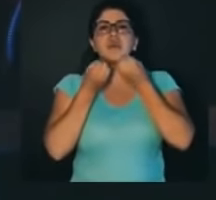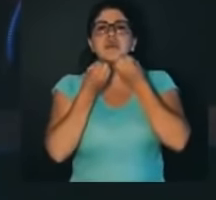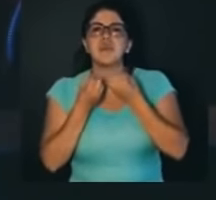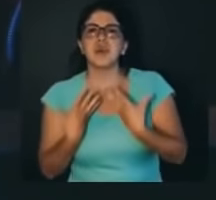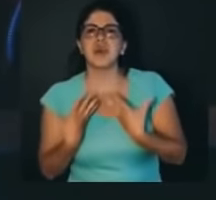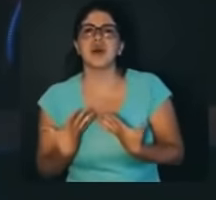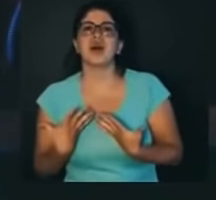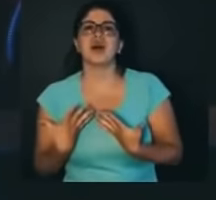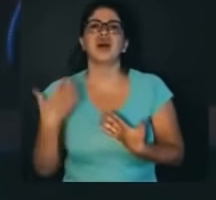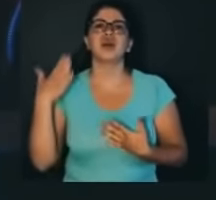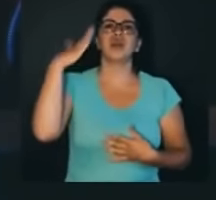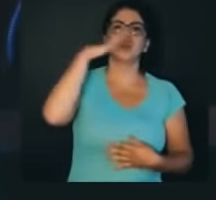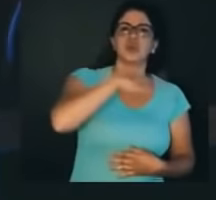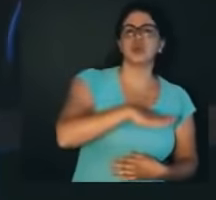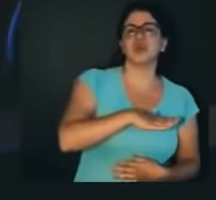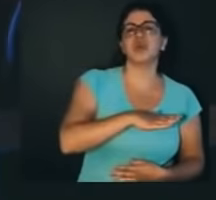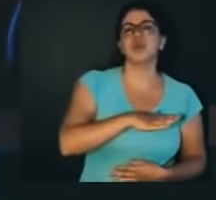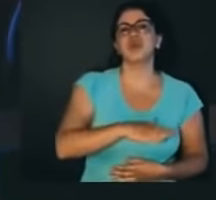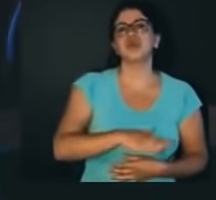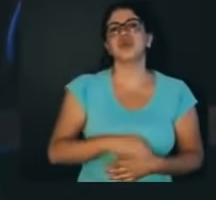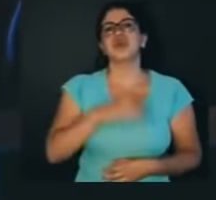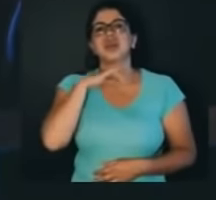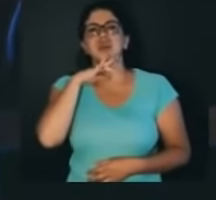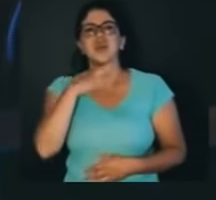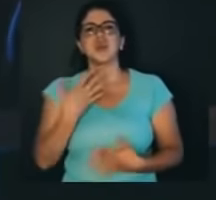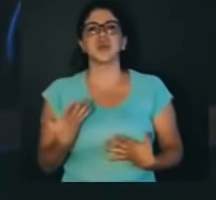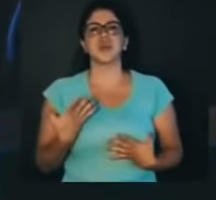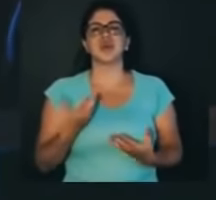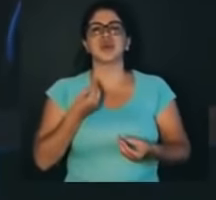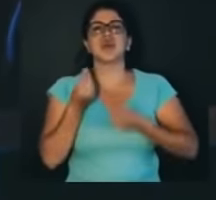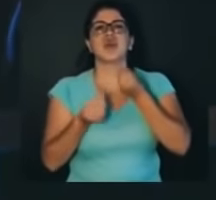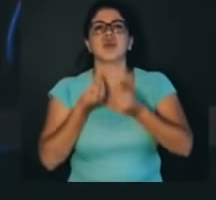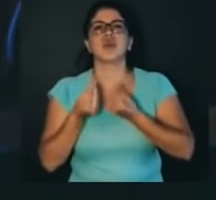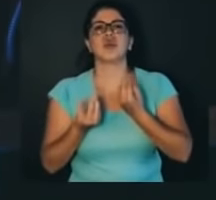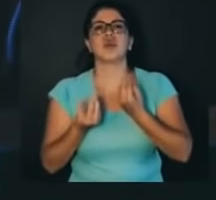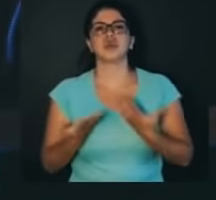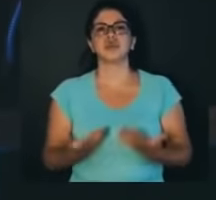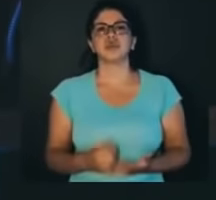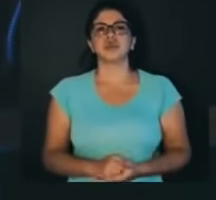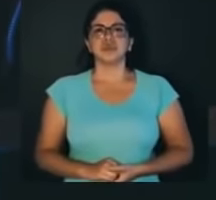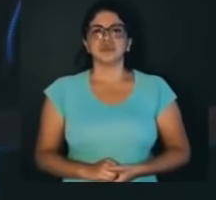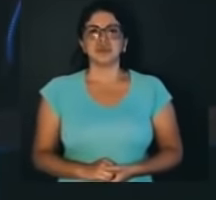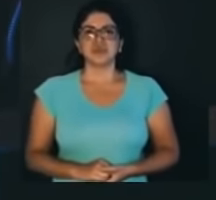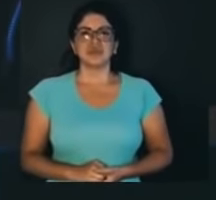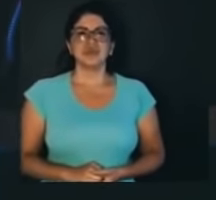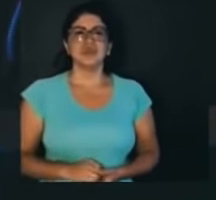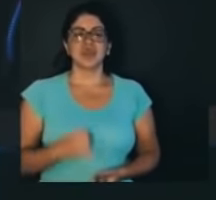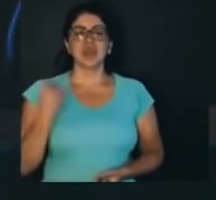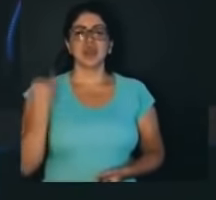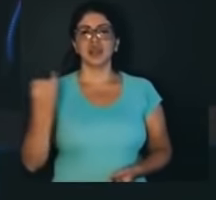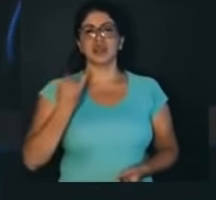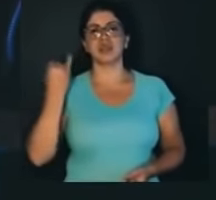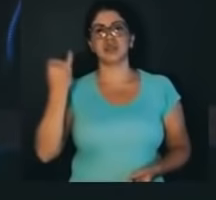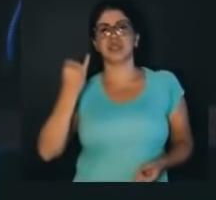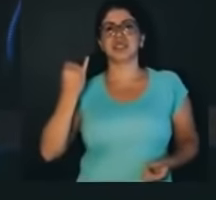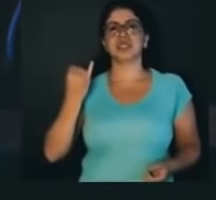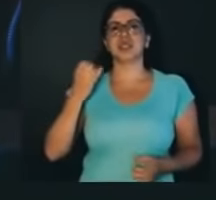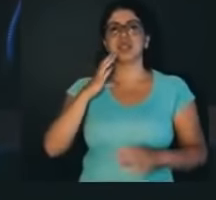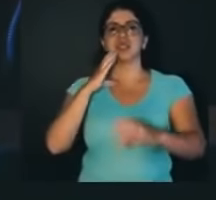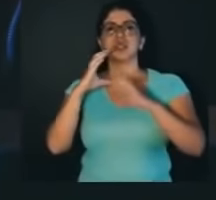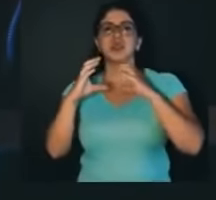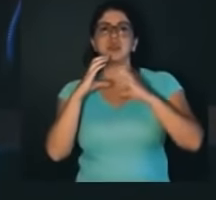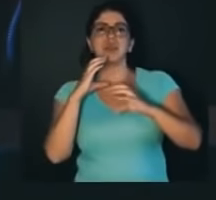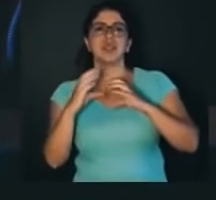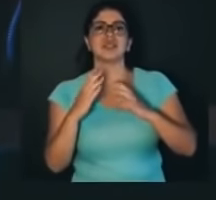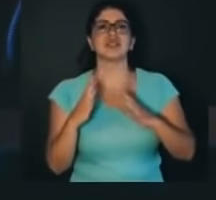que não é só o fato de melhorar a comunicação, não. Jesus diz que o que nós falamos procede